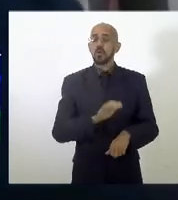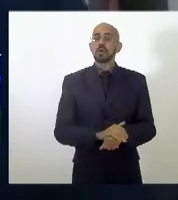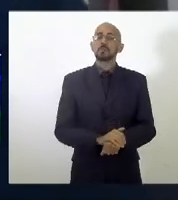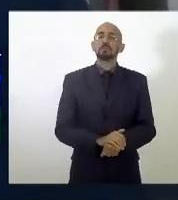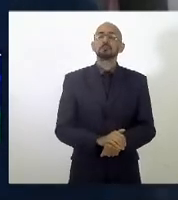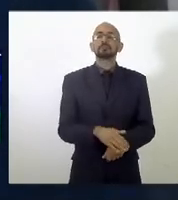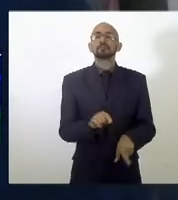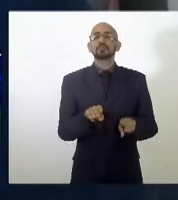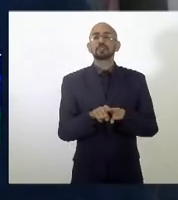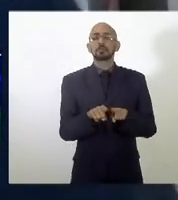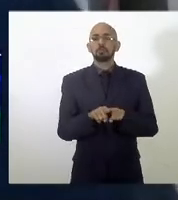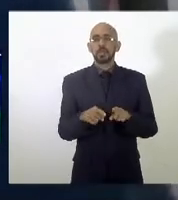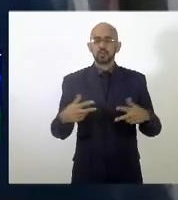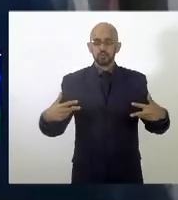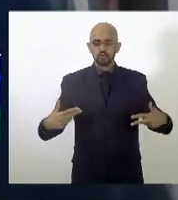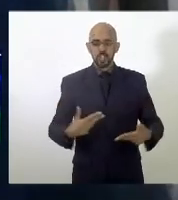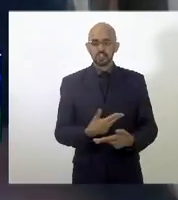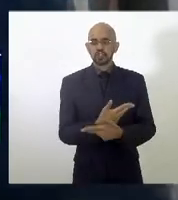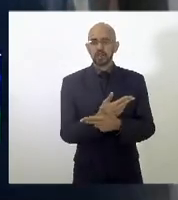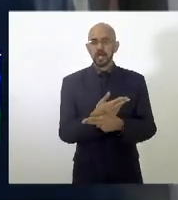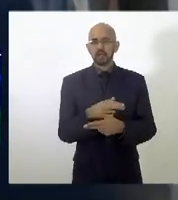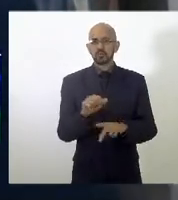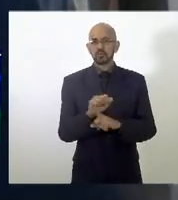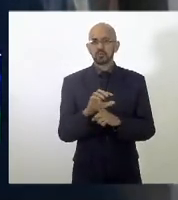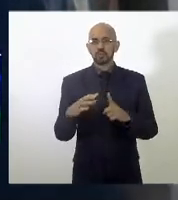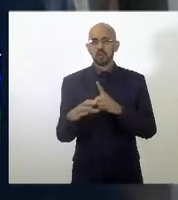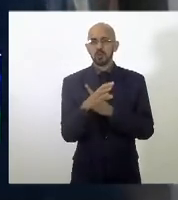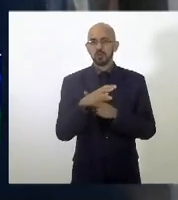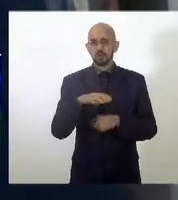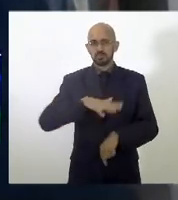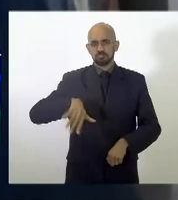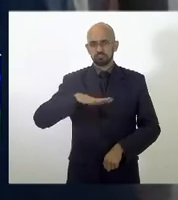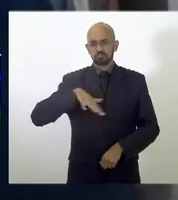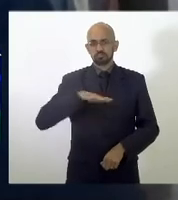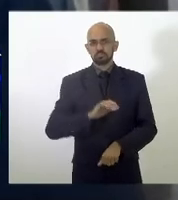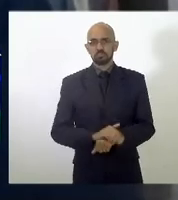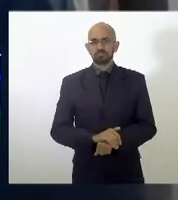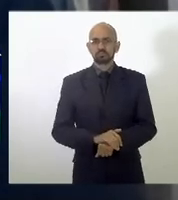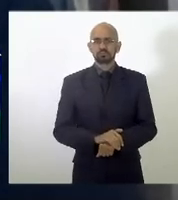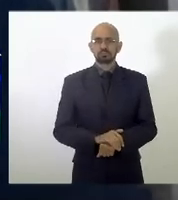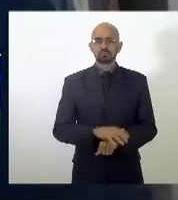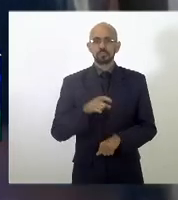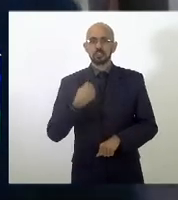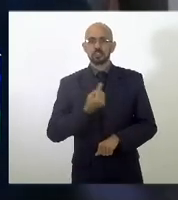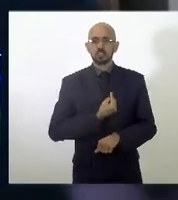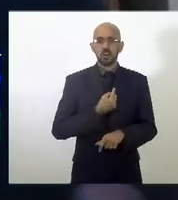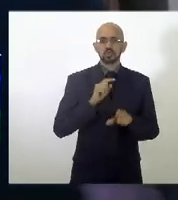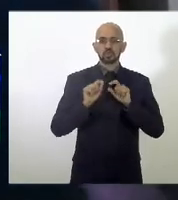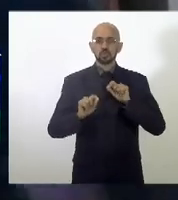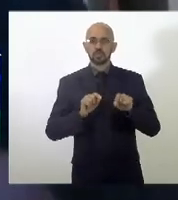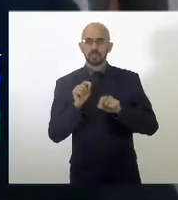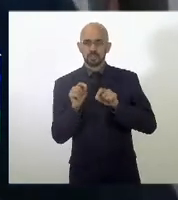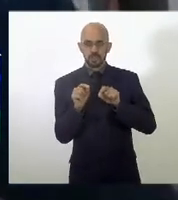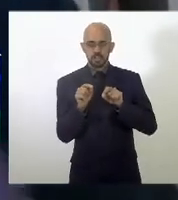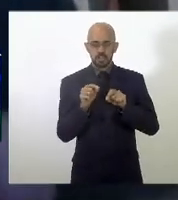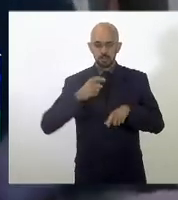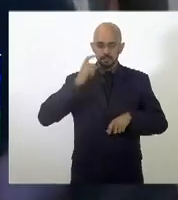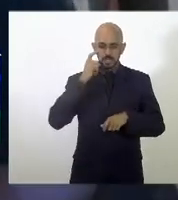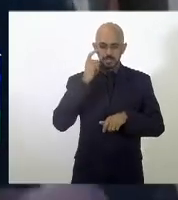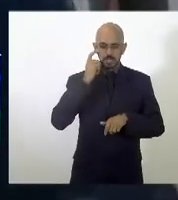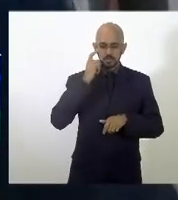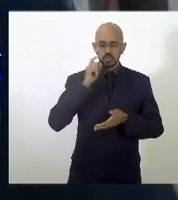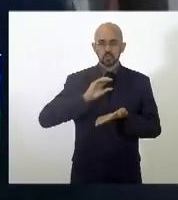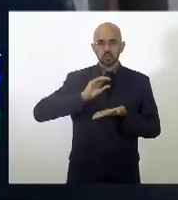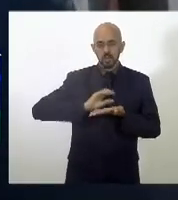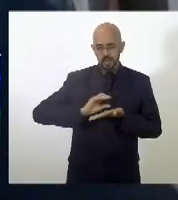os jardineiros comunitários. E nós conseguimos um pequeno crédito, um microcrédito,